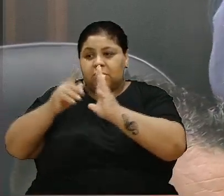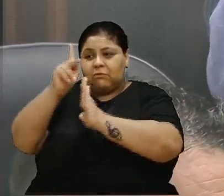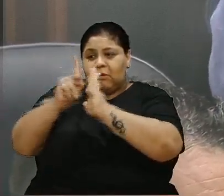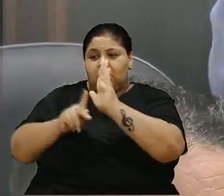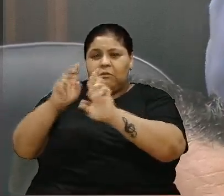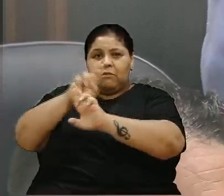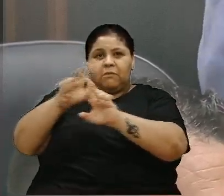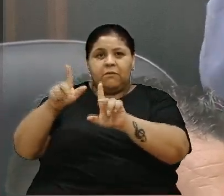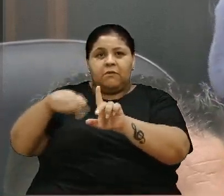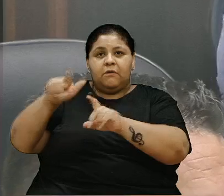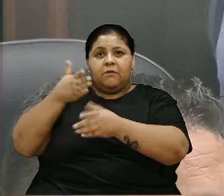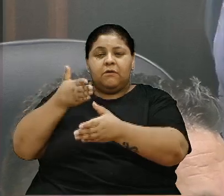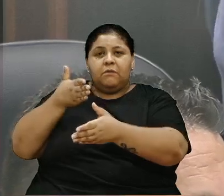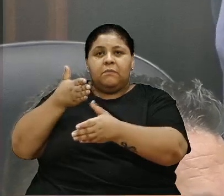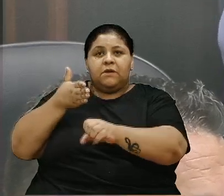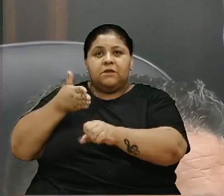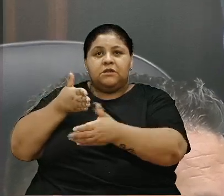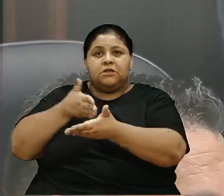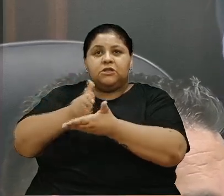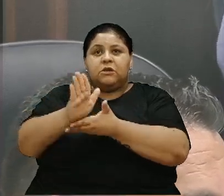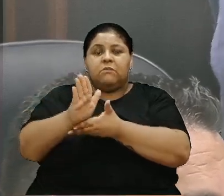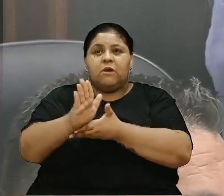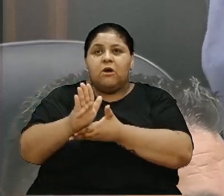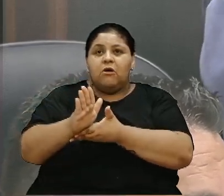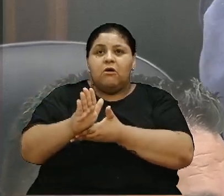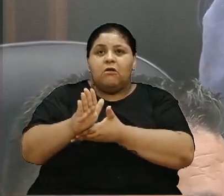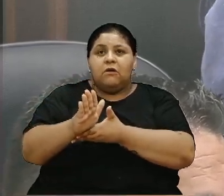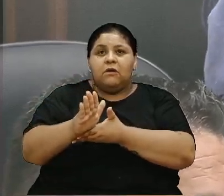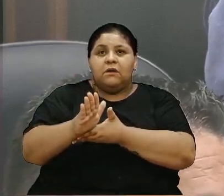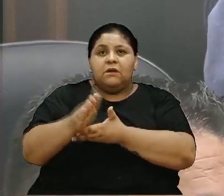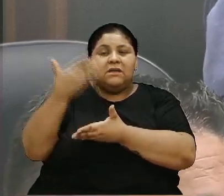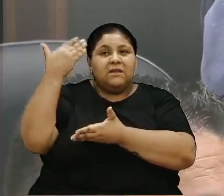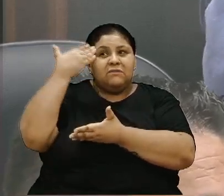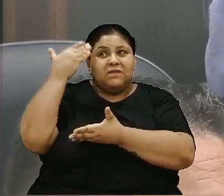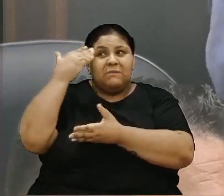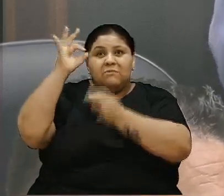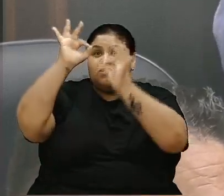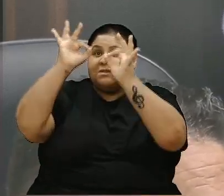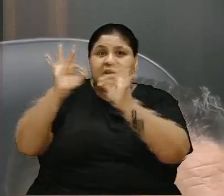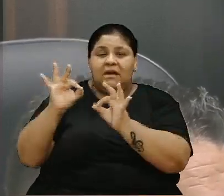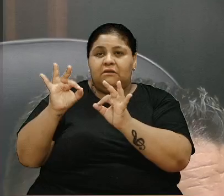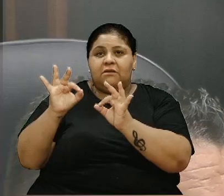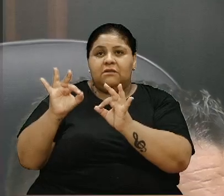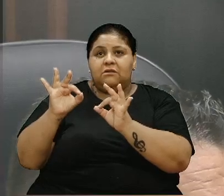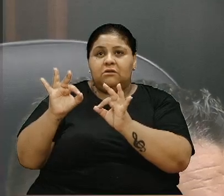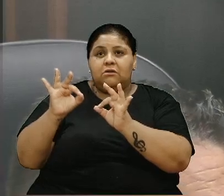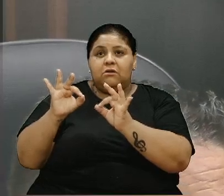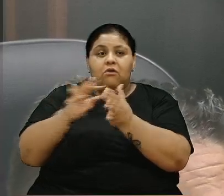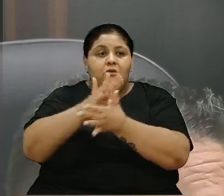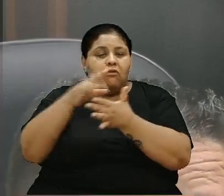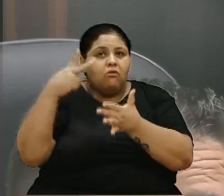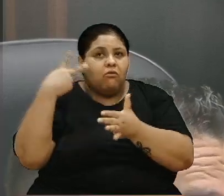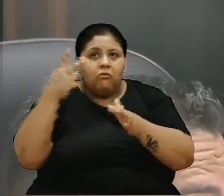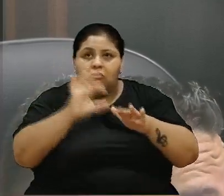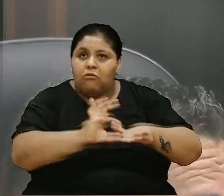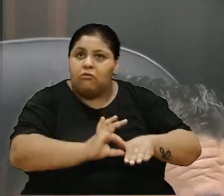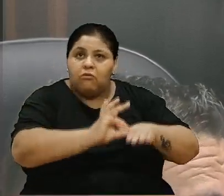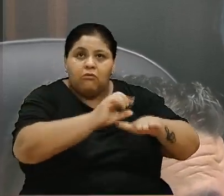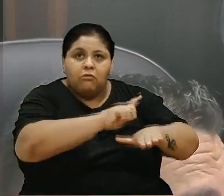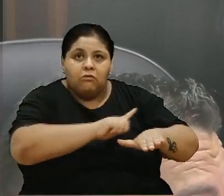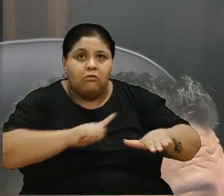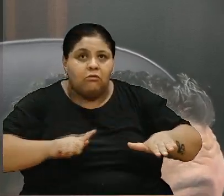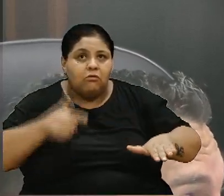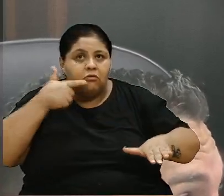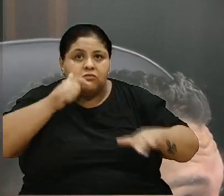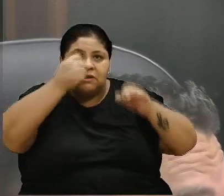diferentes para que a gente aprove repasses sem a clareza mínima. Nem os vereadores que são líderes do governo